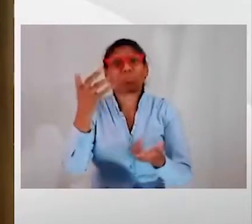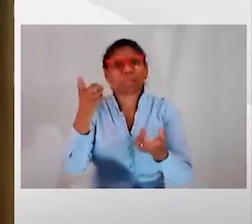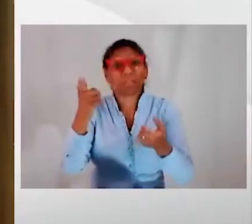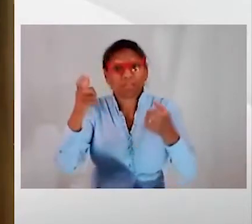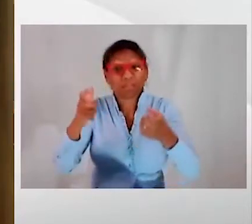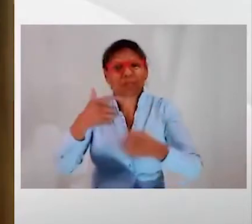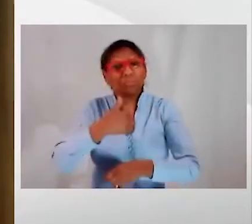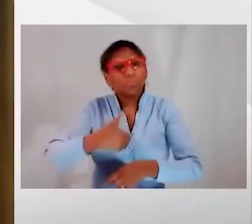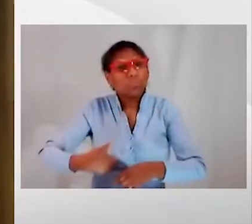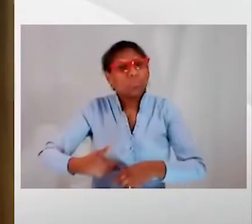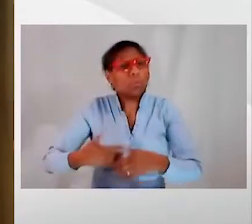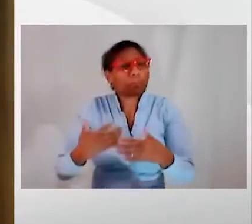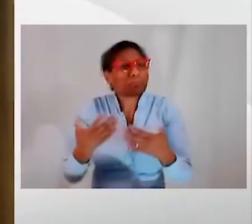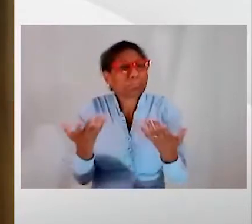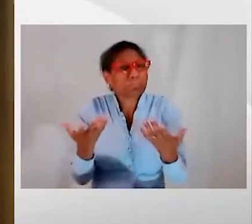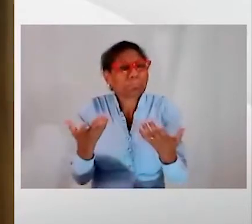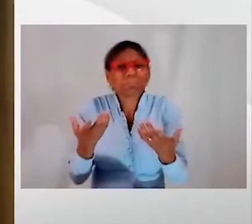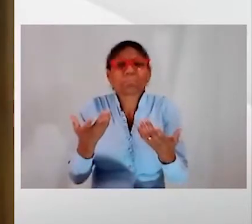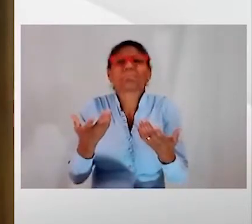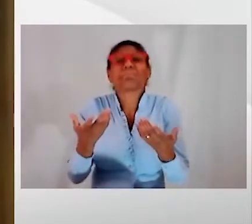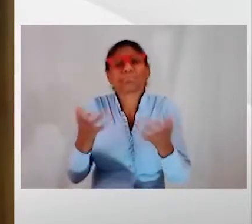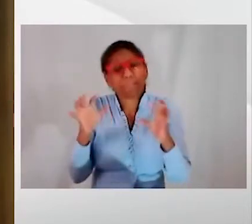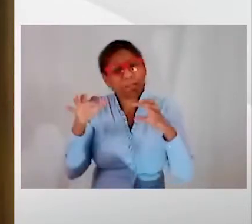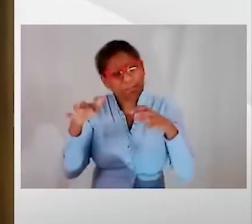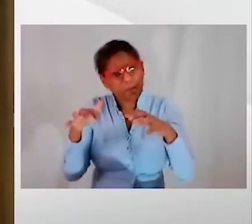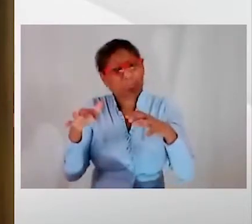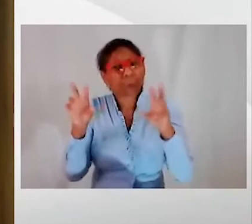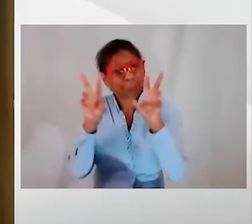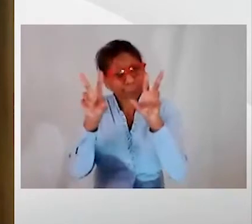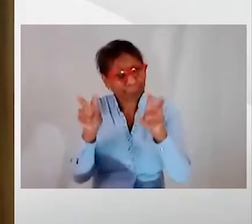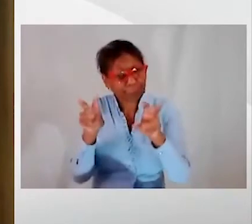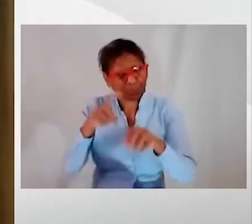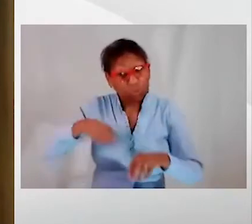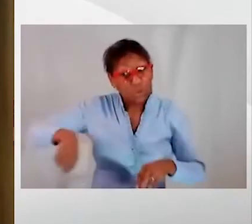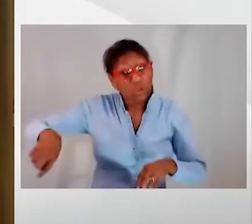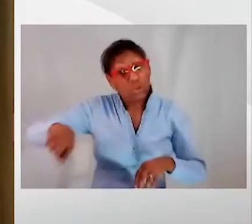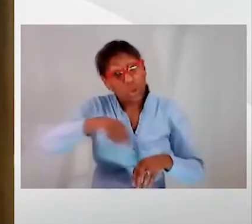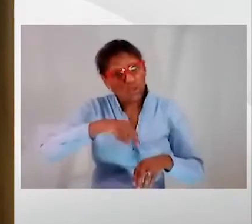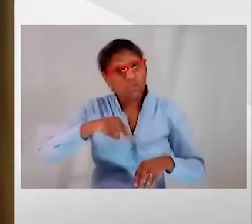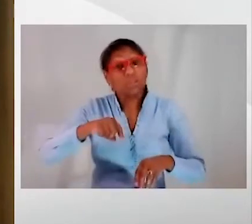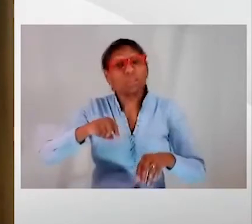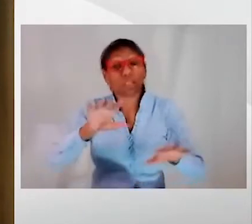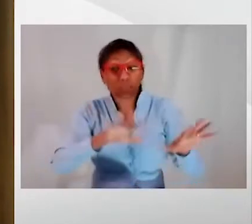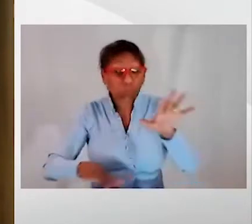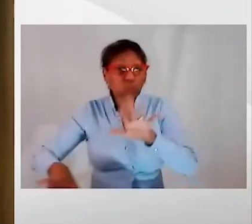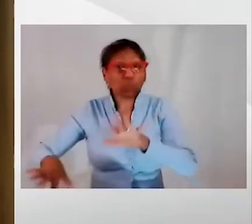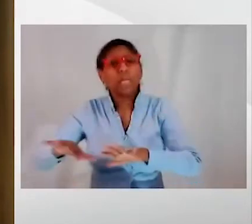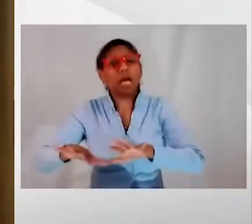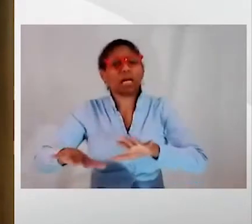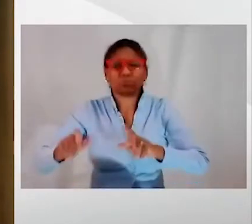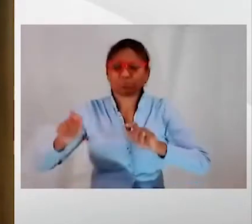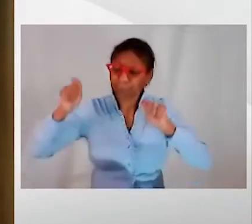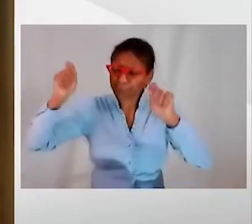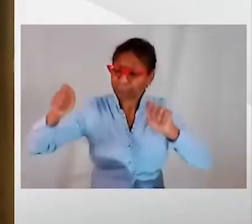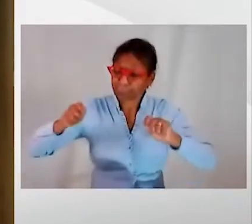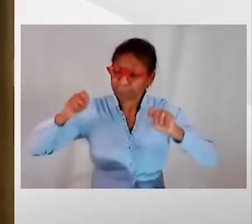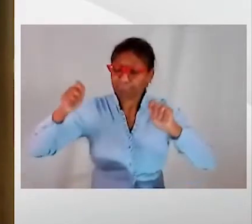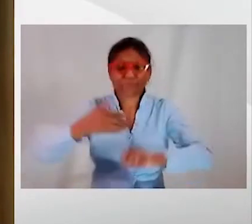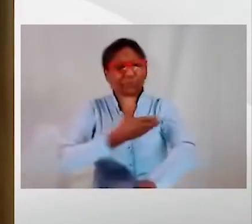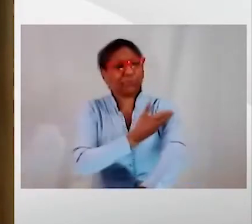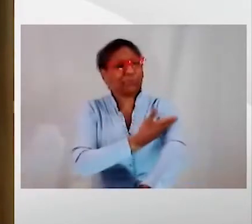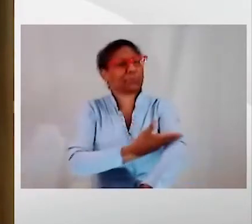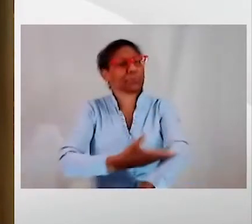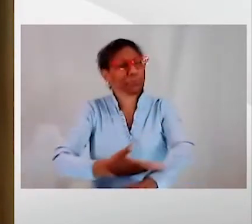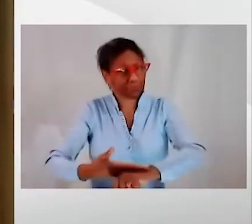do significado da causa animal. Nós, protetores e ativistas, já estamos acostumados